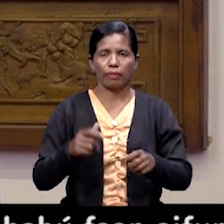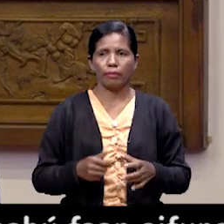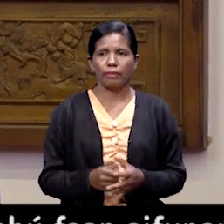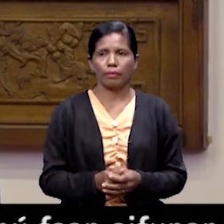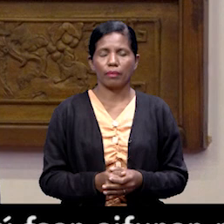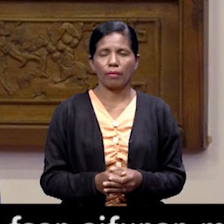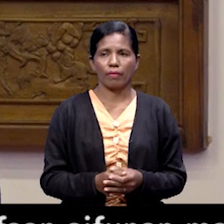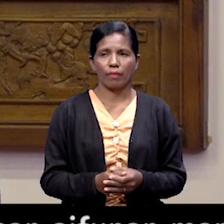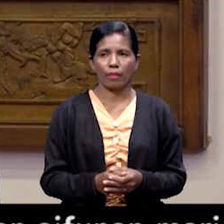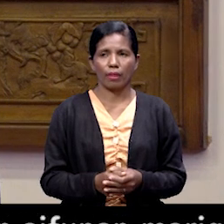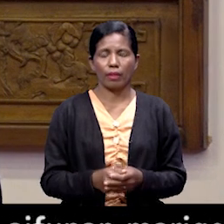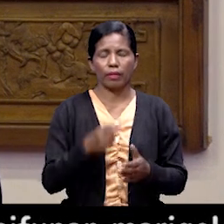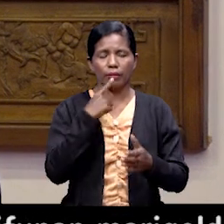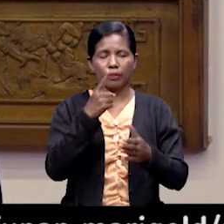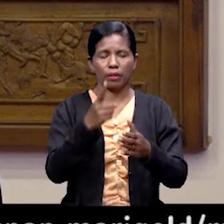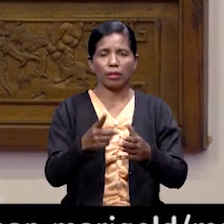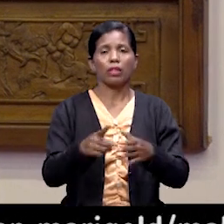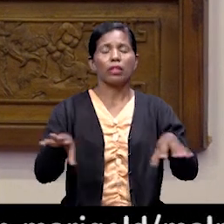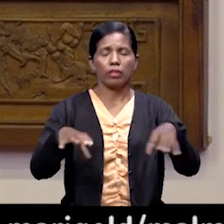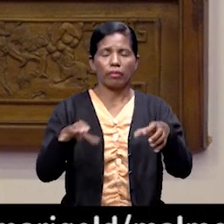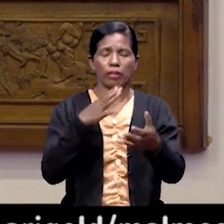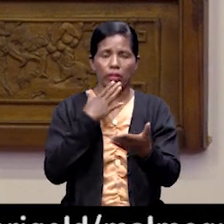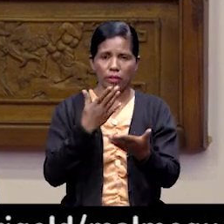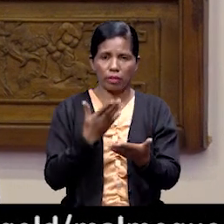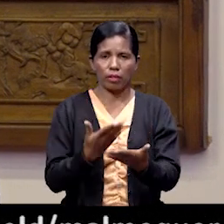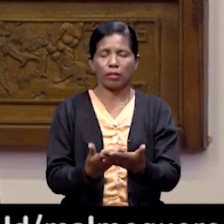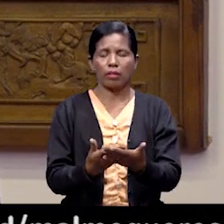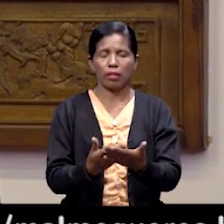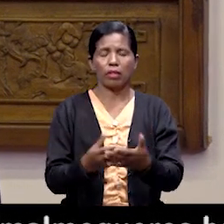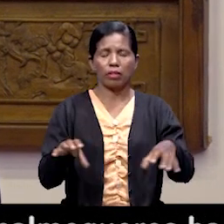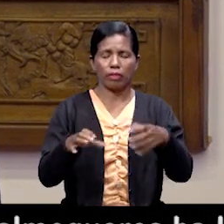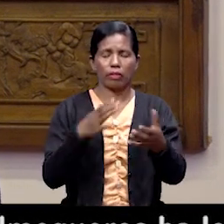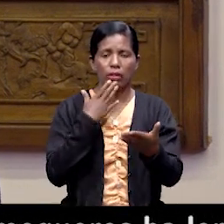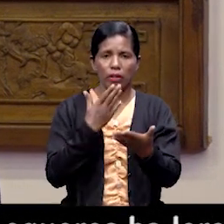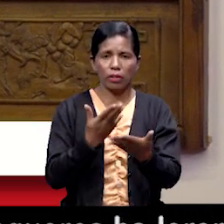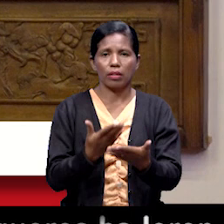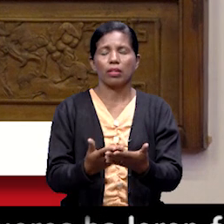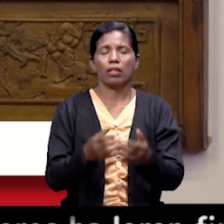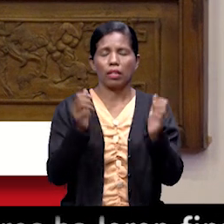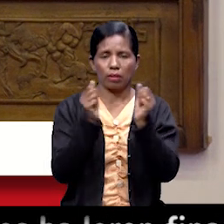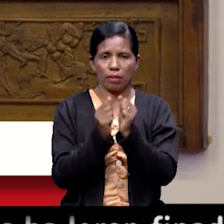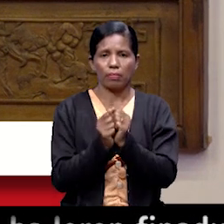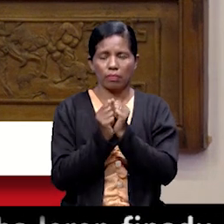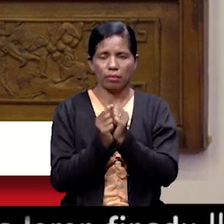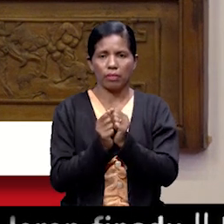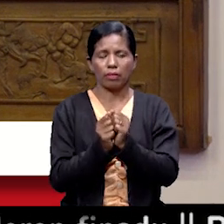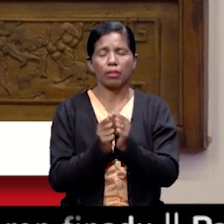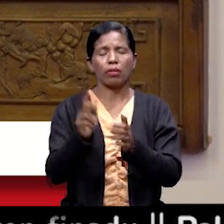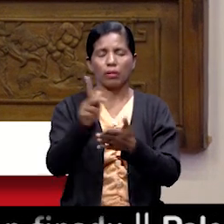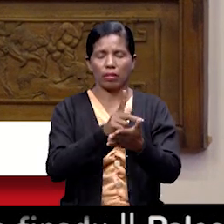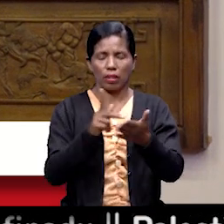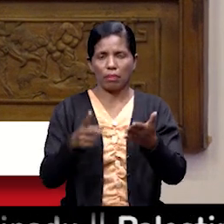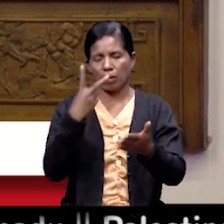combate à criminalidade em geral, bem como a corrupção e a criminalidade organizada e transnacional, é uma luta incessante que exige